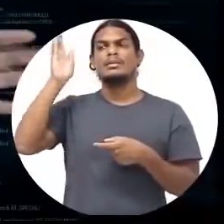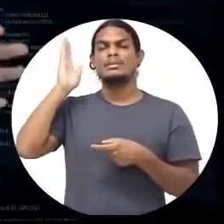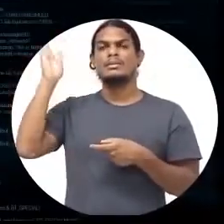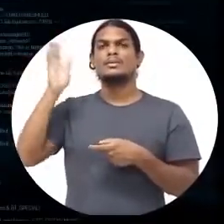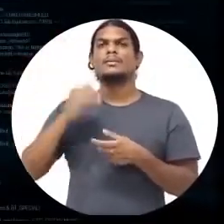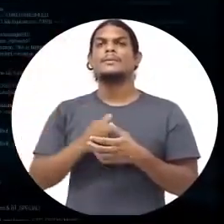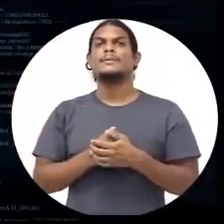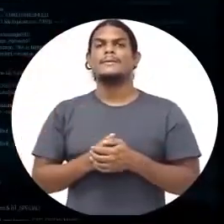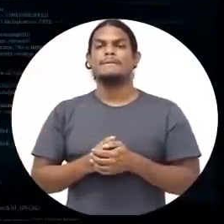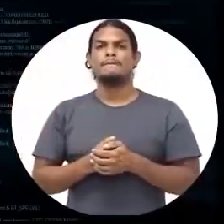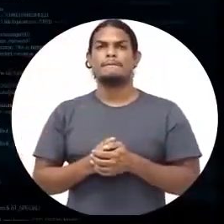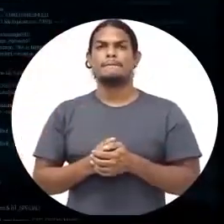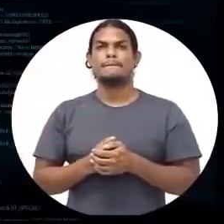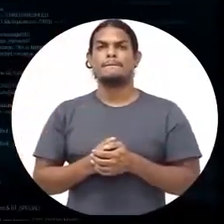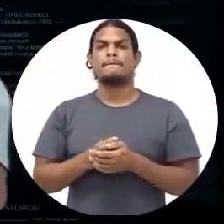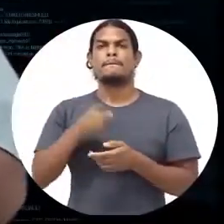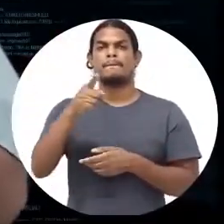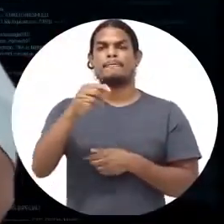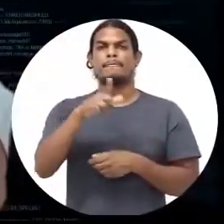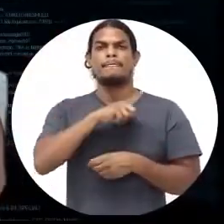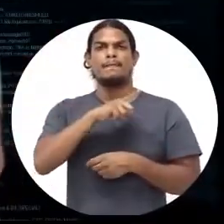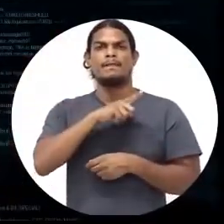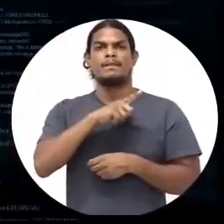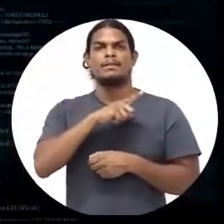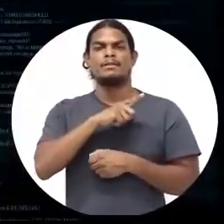que ali é um parágrafo, você vai ter